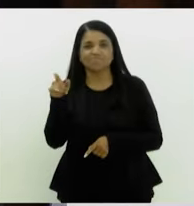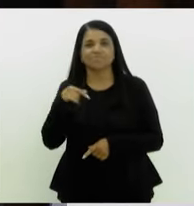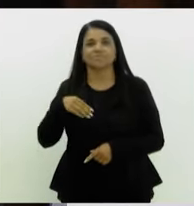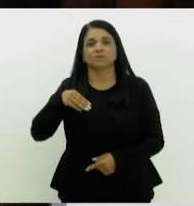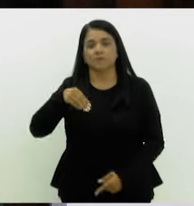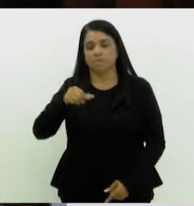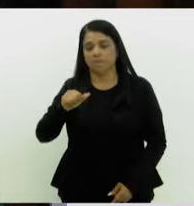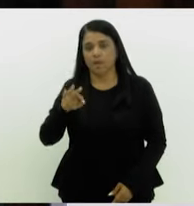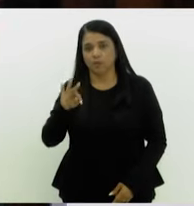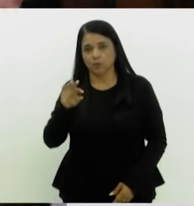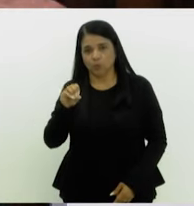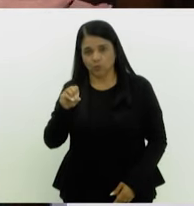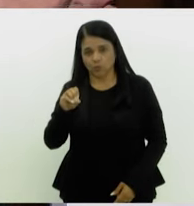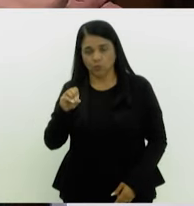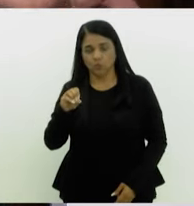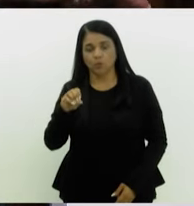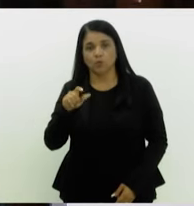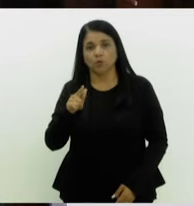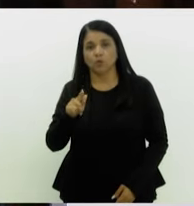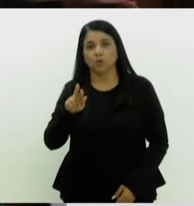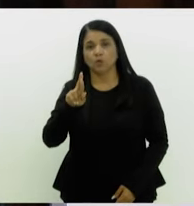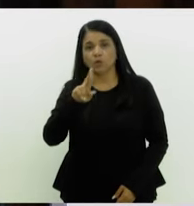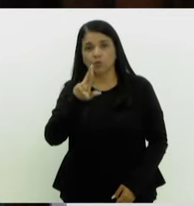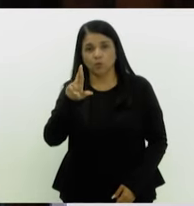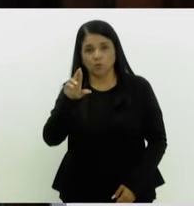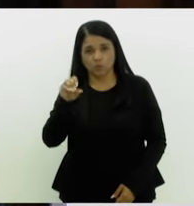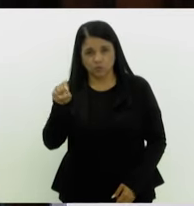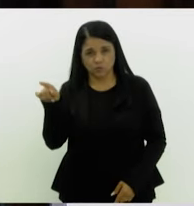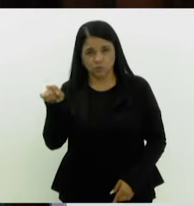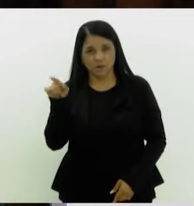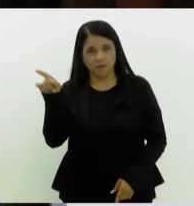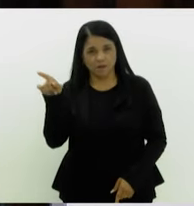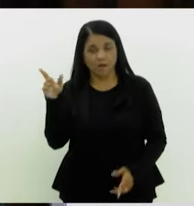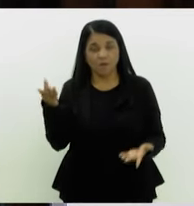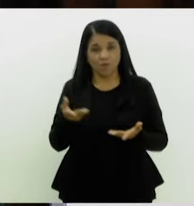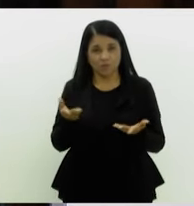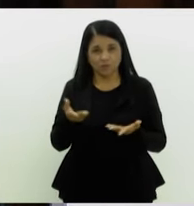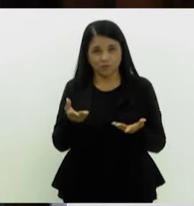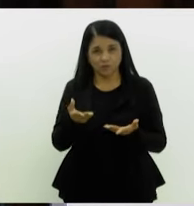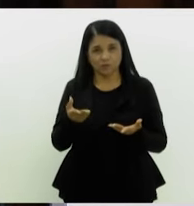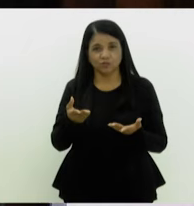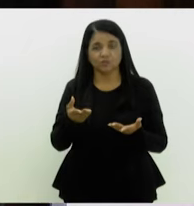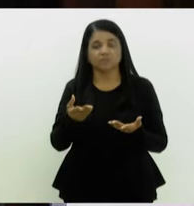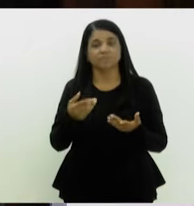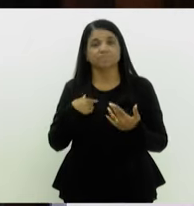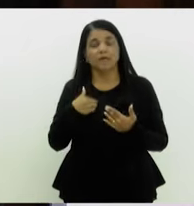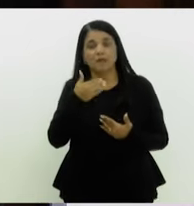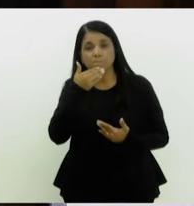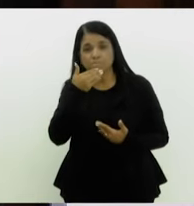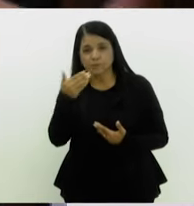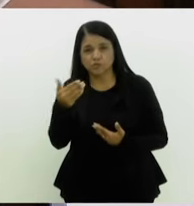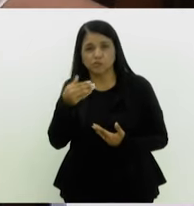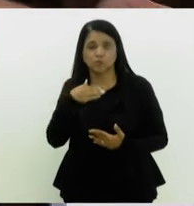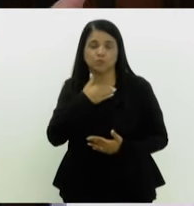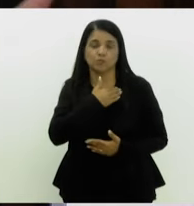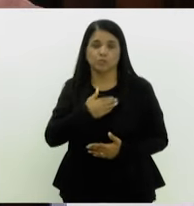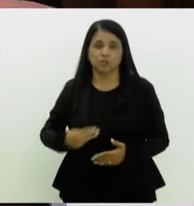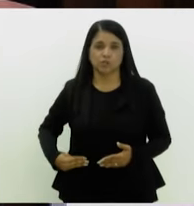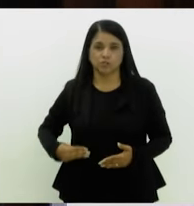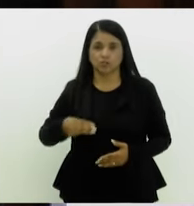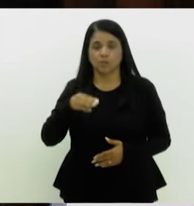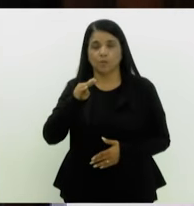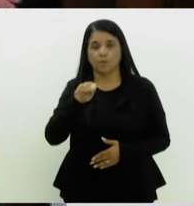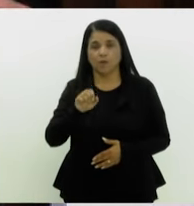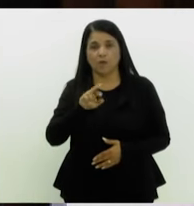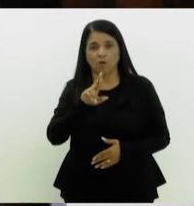Grosso no exame não é Exame Nacional que tá se dando e ela hoje né o ministro Barroso pediu para que ela cuidasse e ela é enlouquecida né